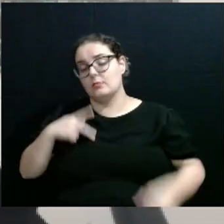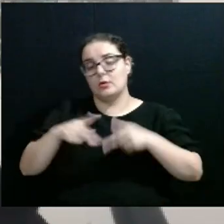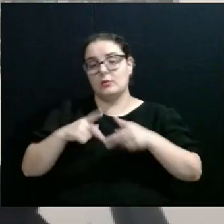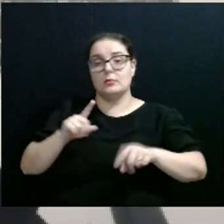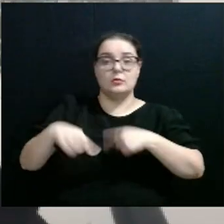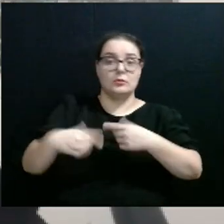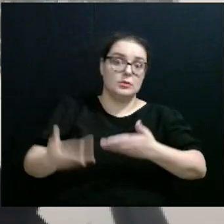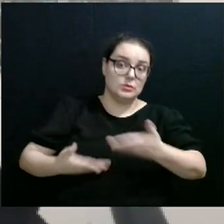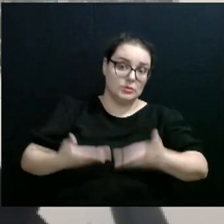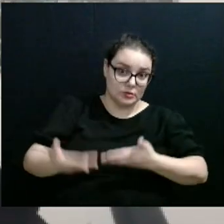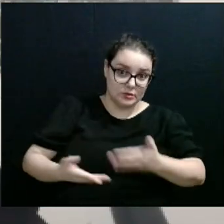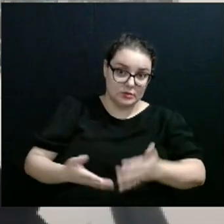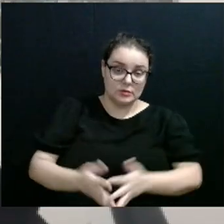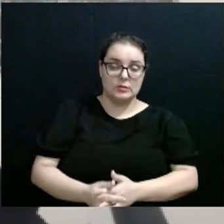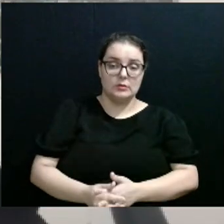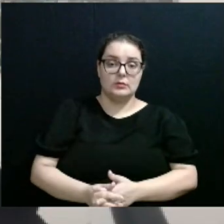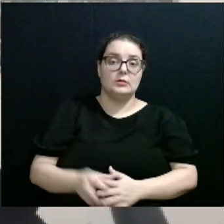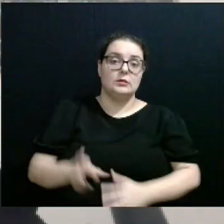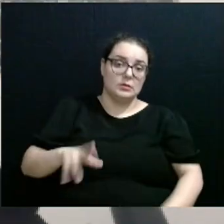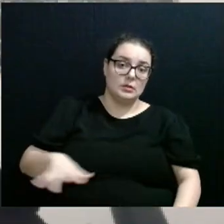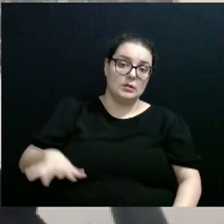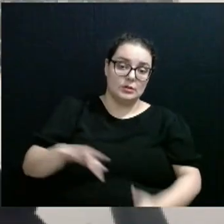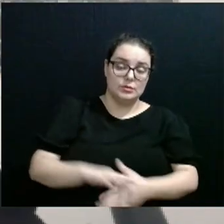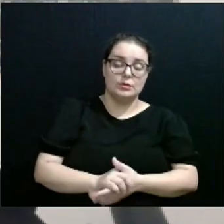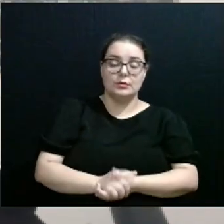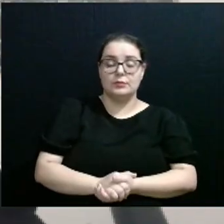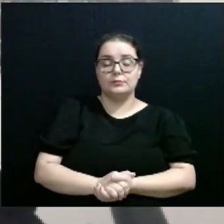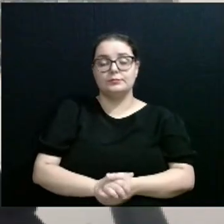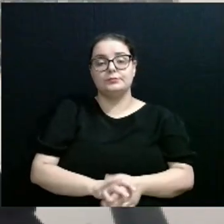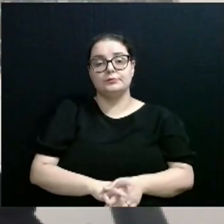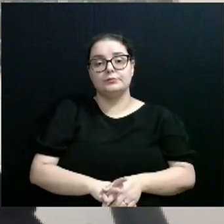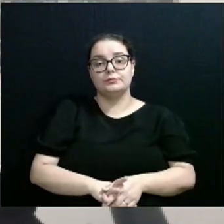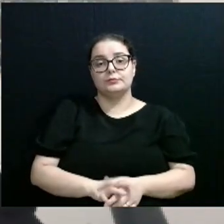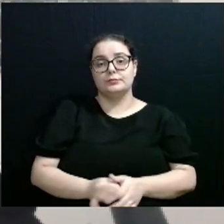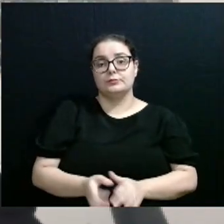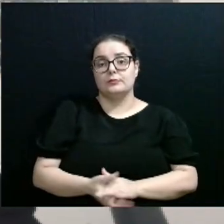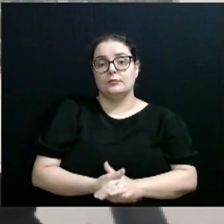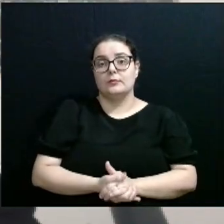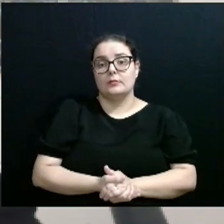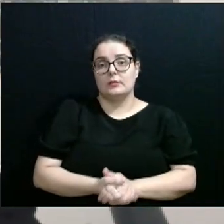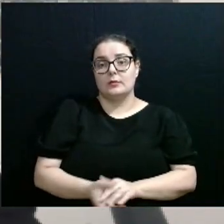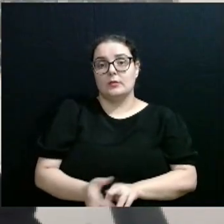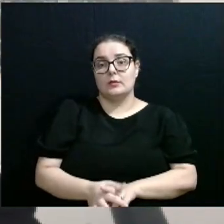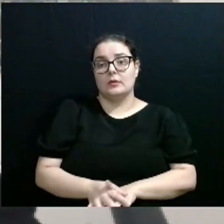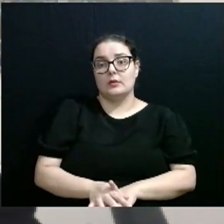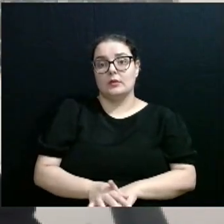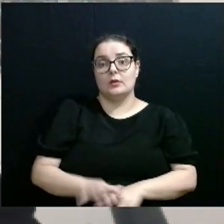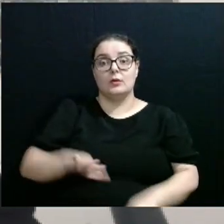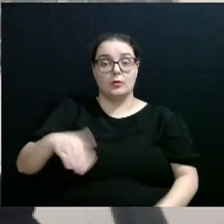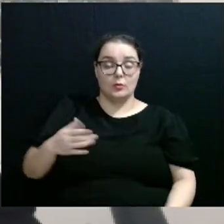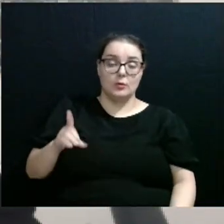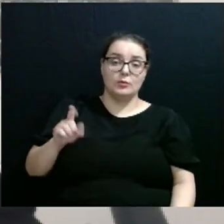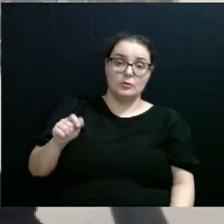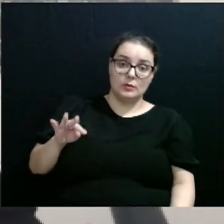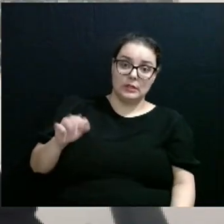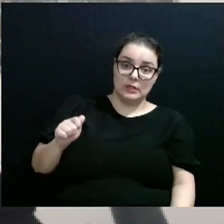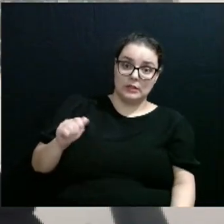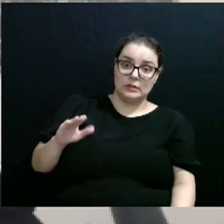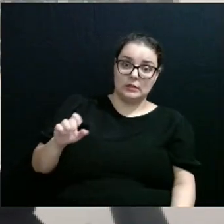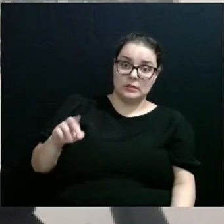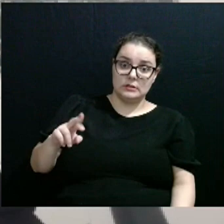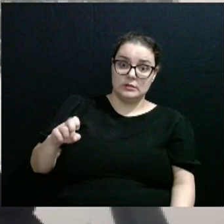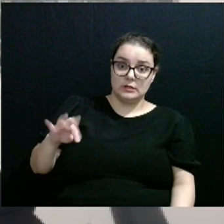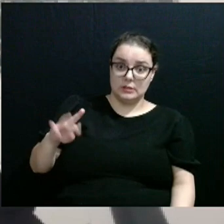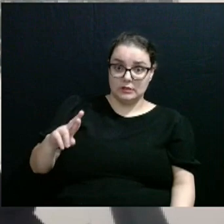serviços da região, né? Então, quando o data center ele é projetado para utilizar água